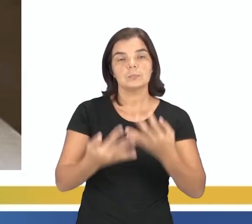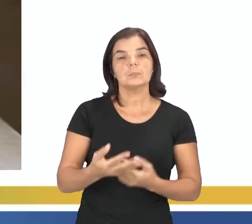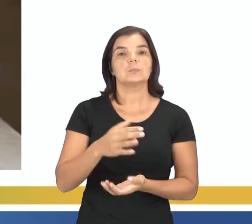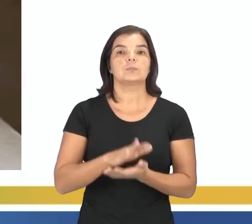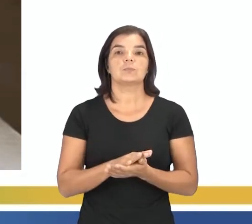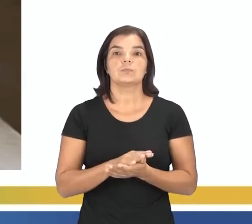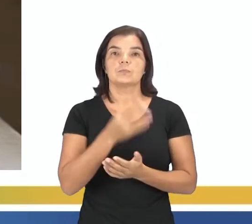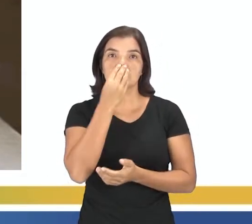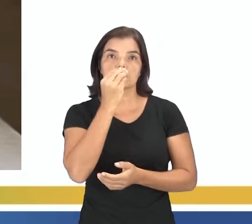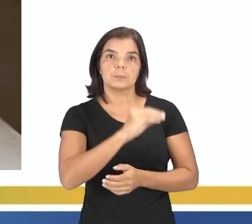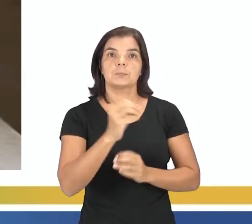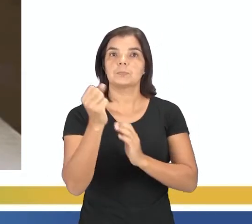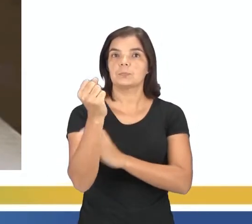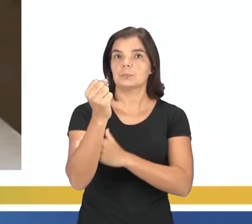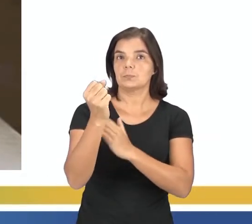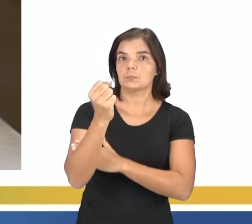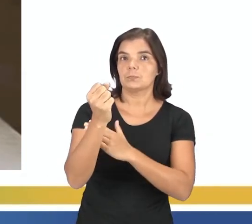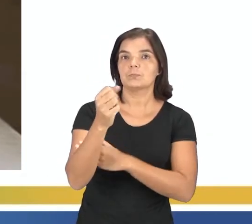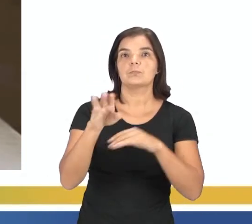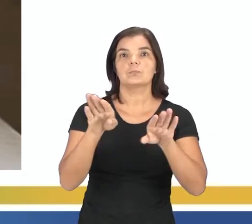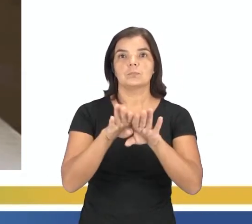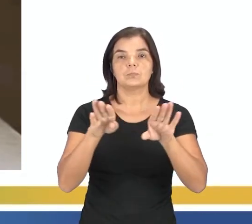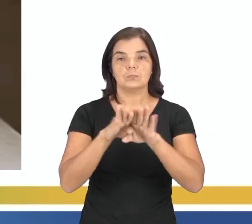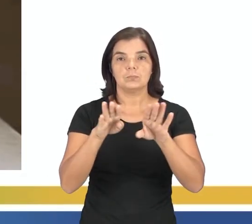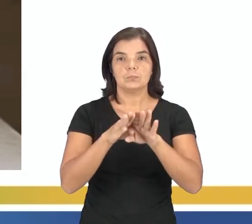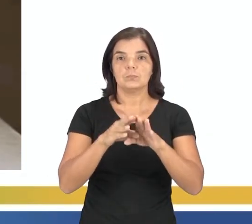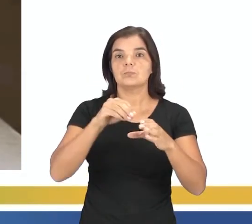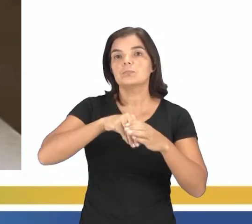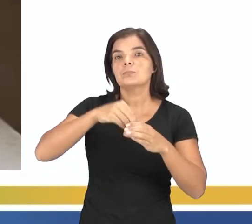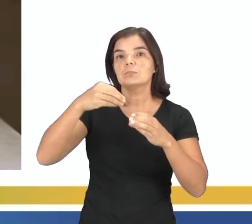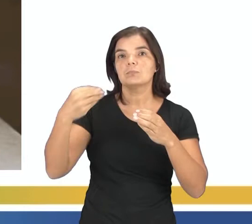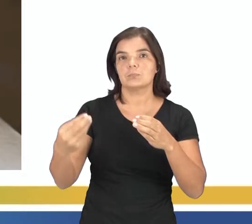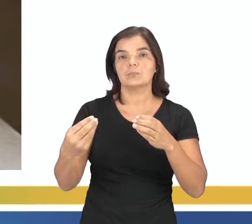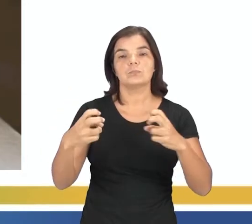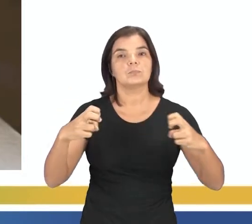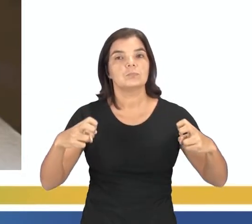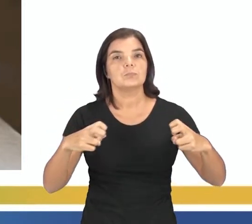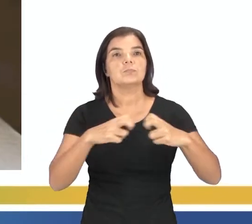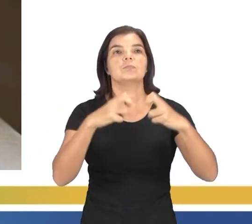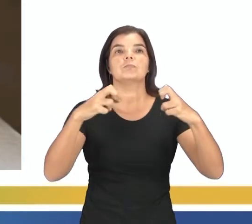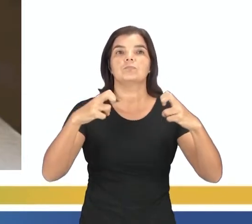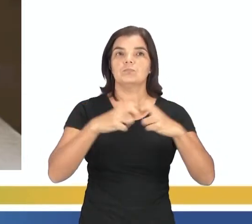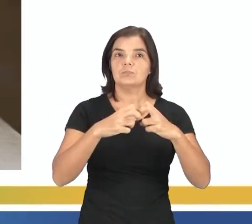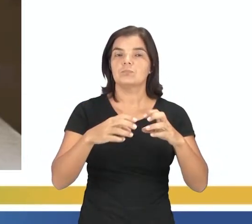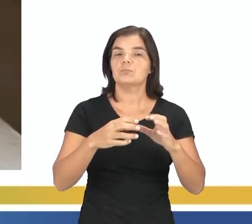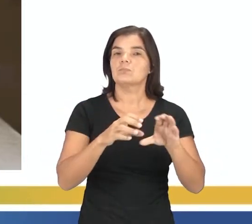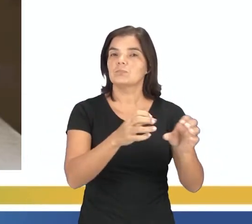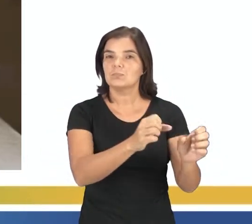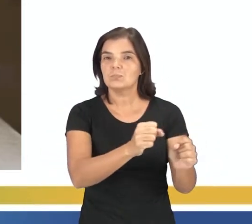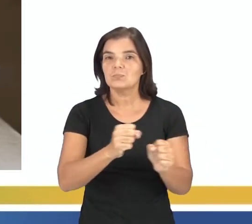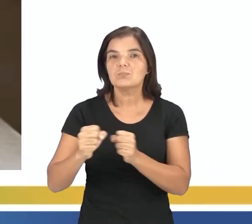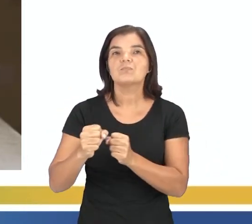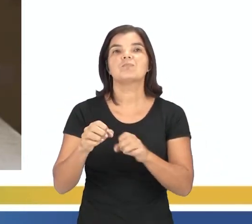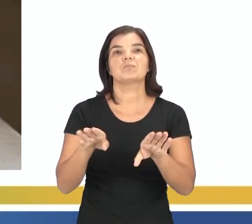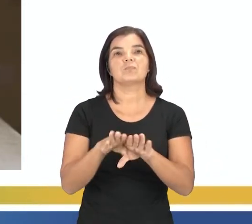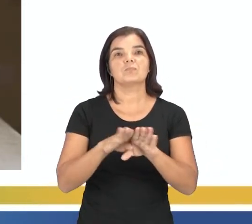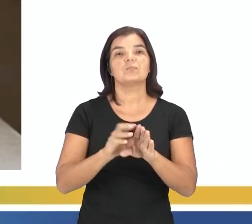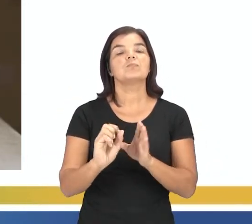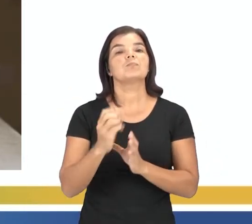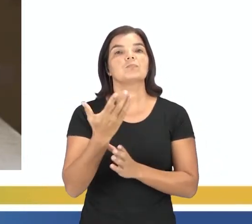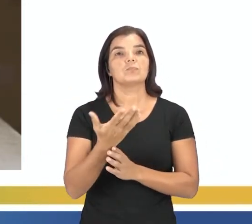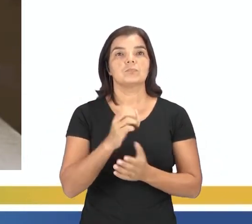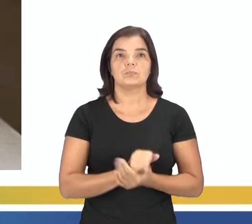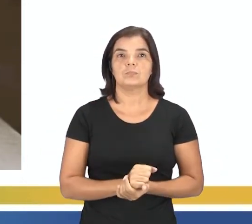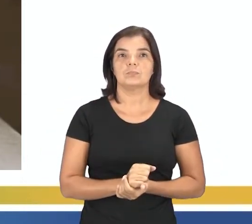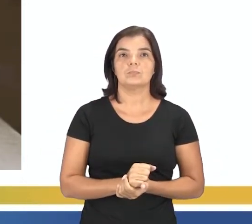desprezando os efeitos das forças dissipativas, ou seja, das forças externas, tais como o atrito, o arrasto, o que é que vai acontecer